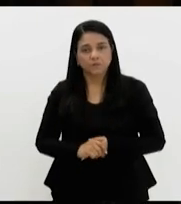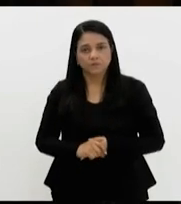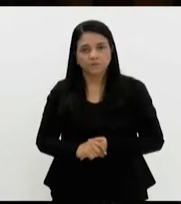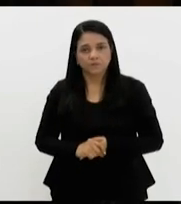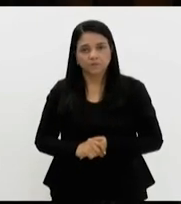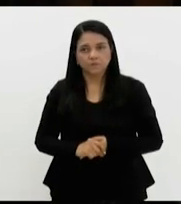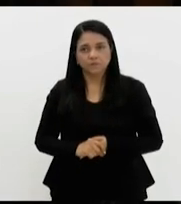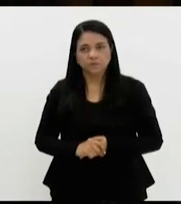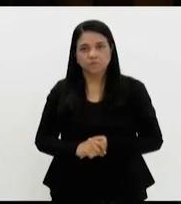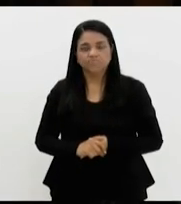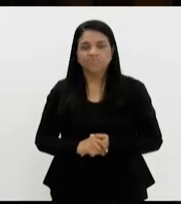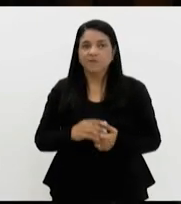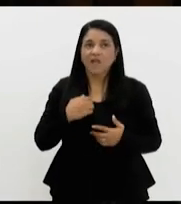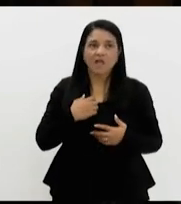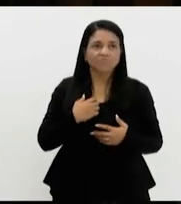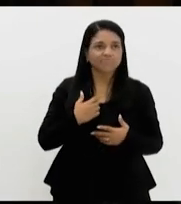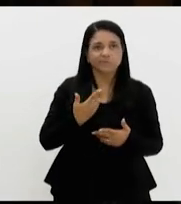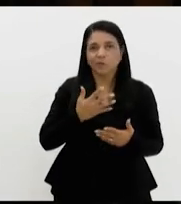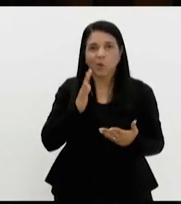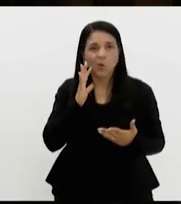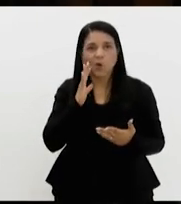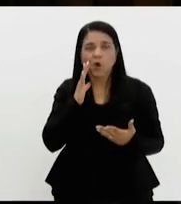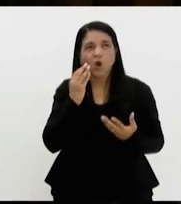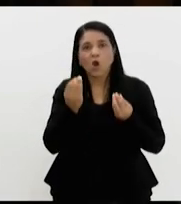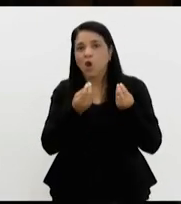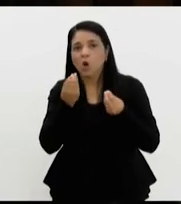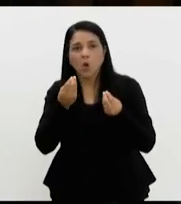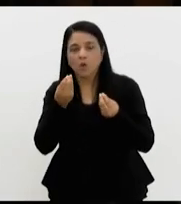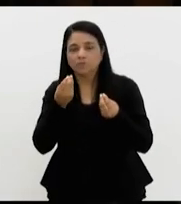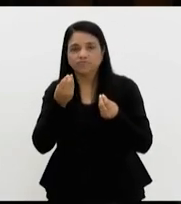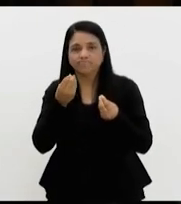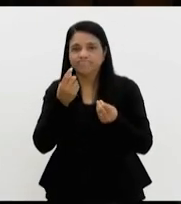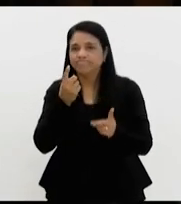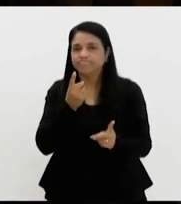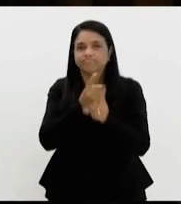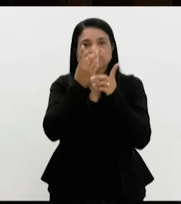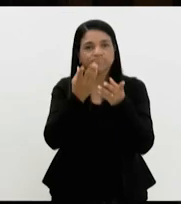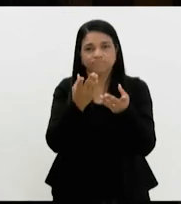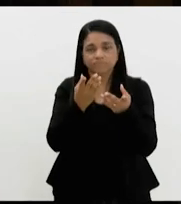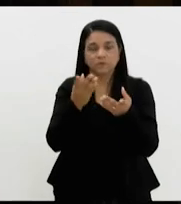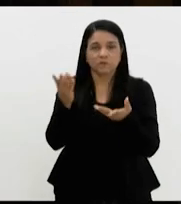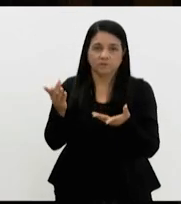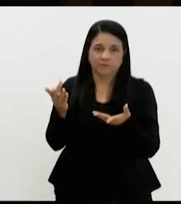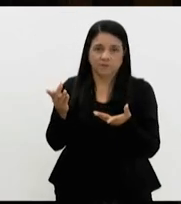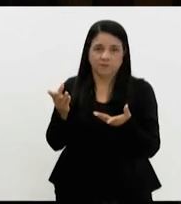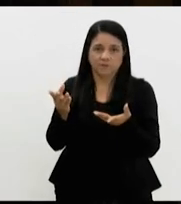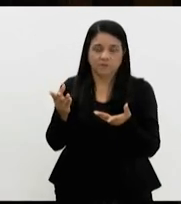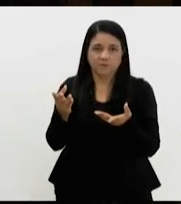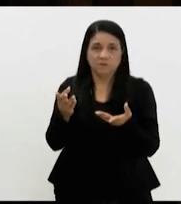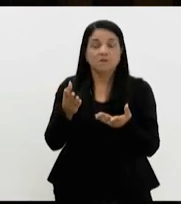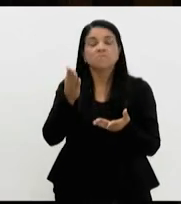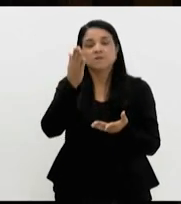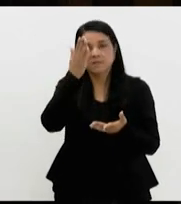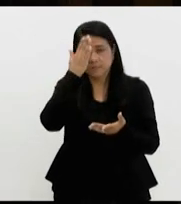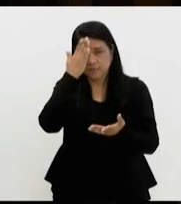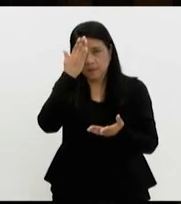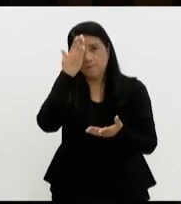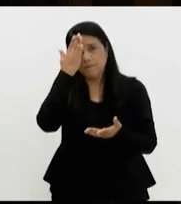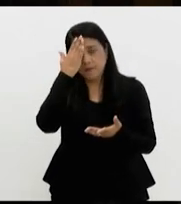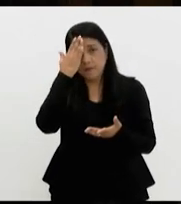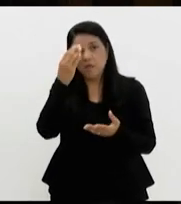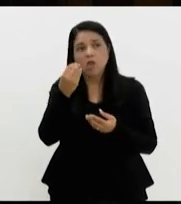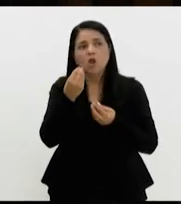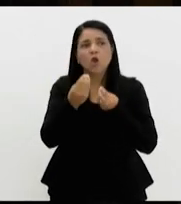A gente não tem como adivinhar quando vem uma decisão judicial, como disse o deputado Luiz Paulo. Mas a gente tem como saber qual